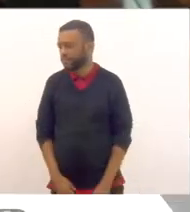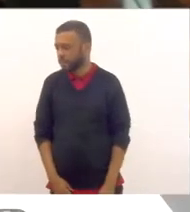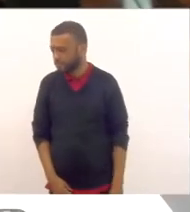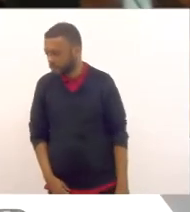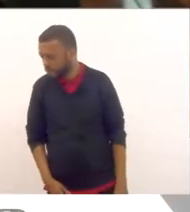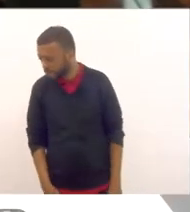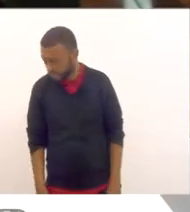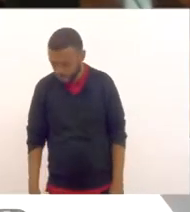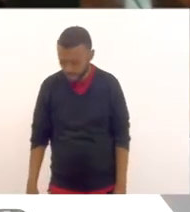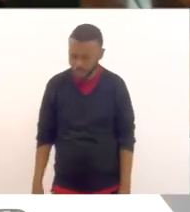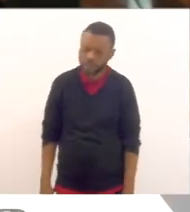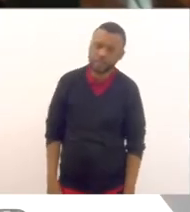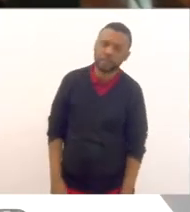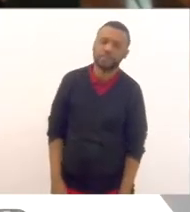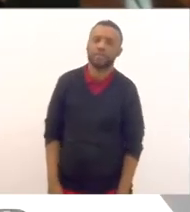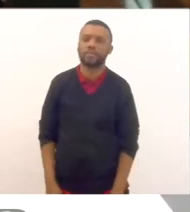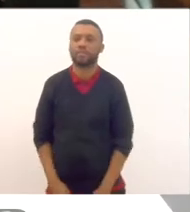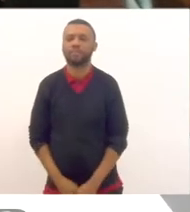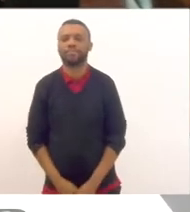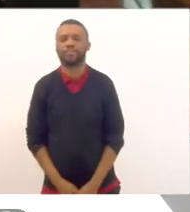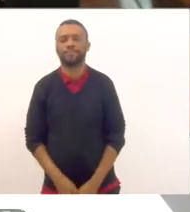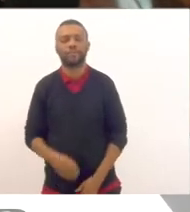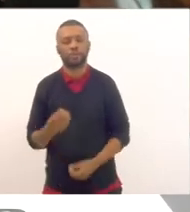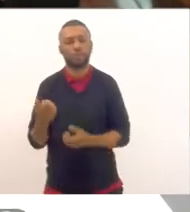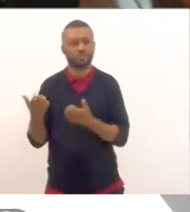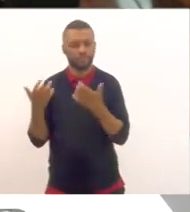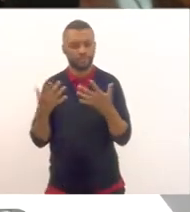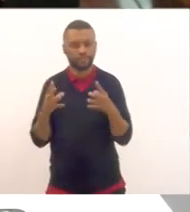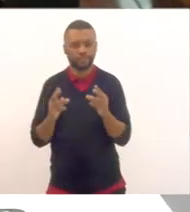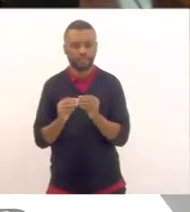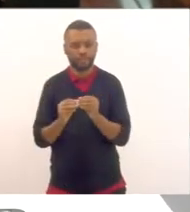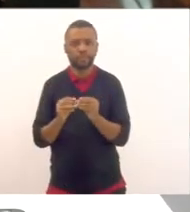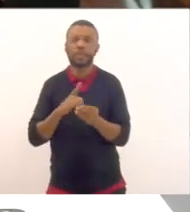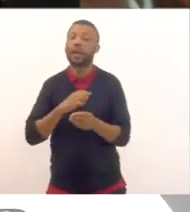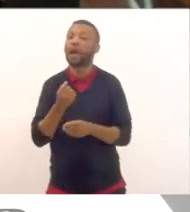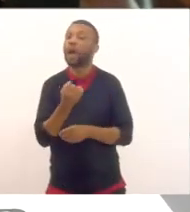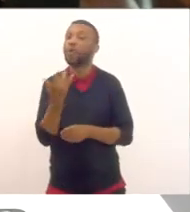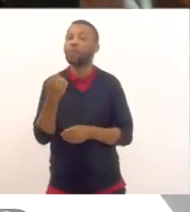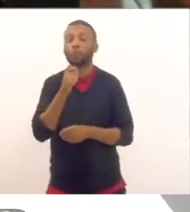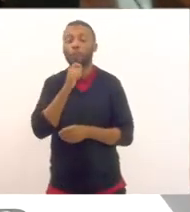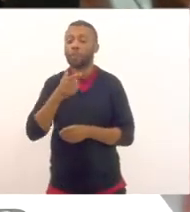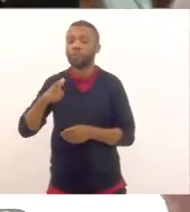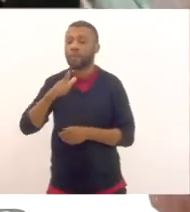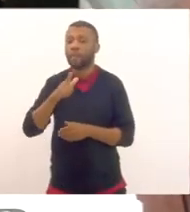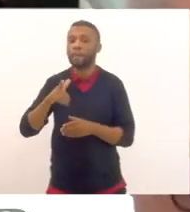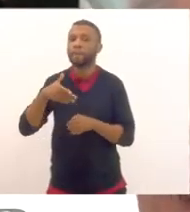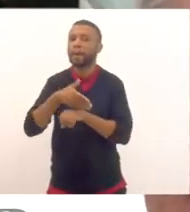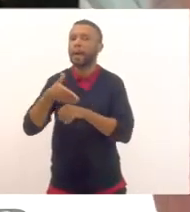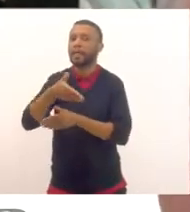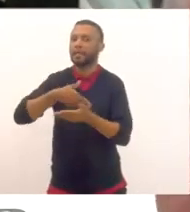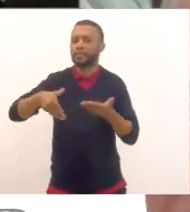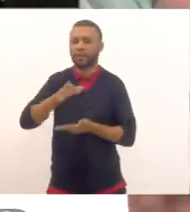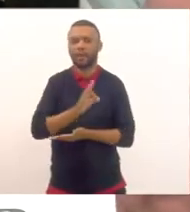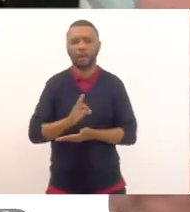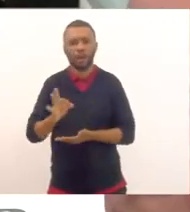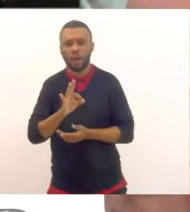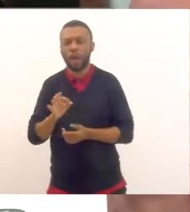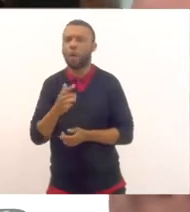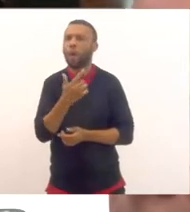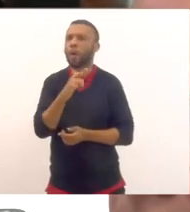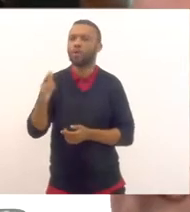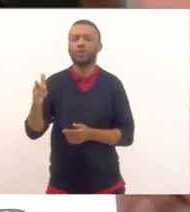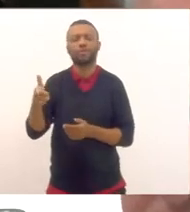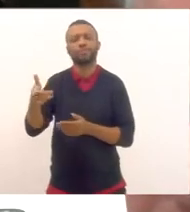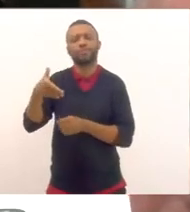Rede e aqui conforme disse né alguns não participaram outros participaram eu